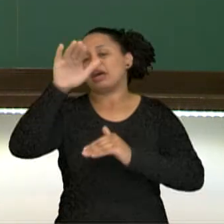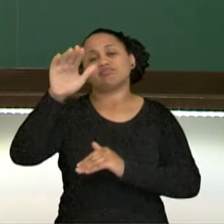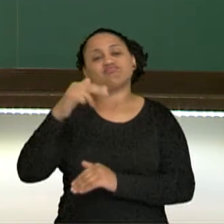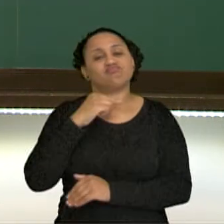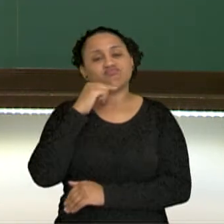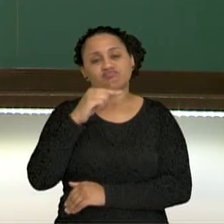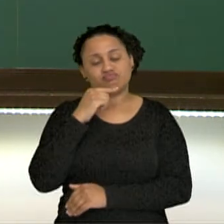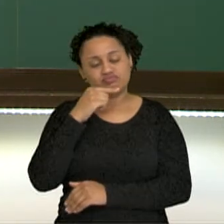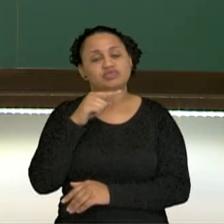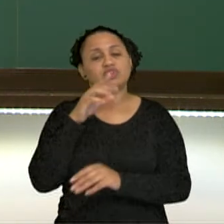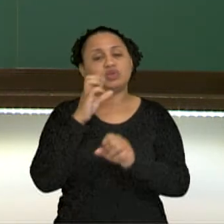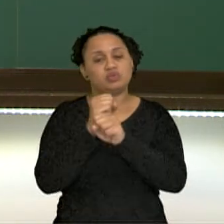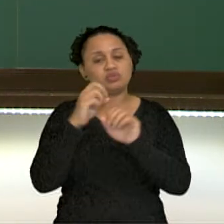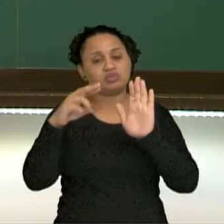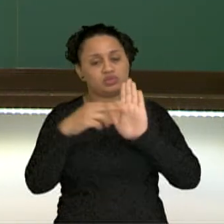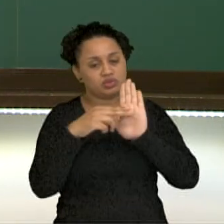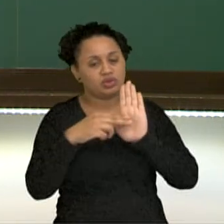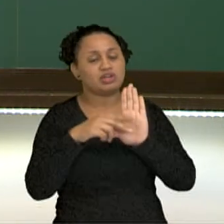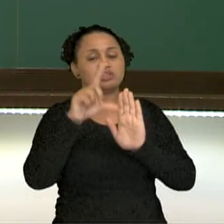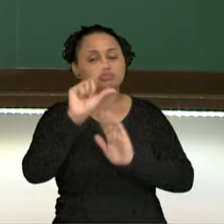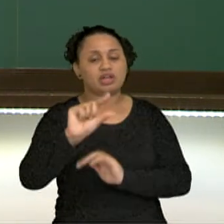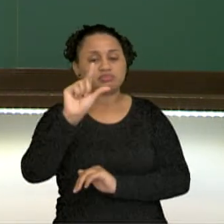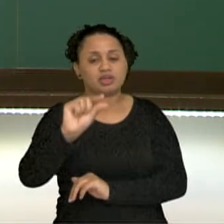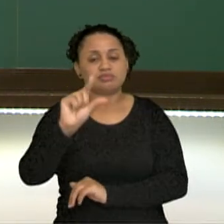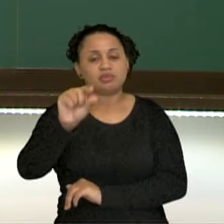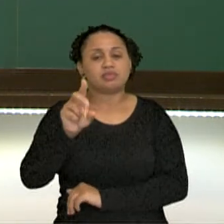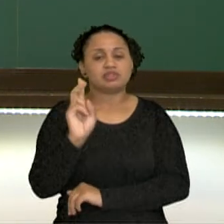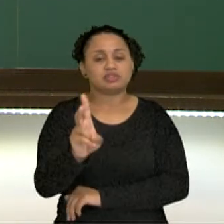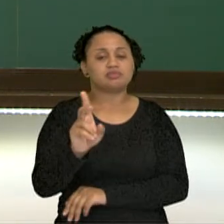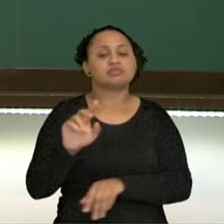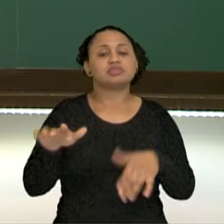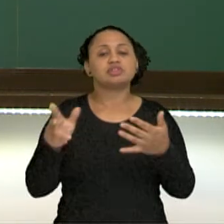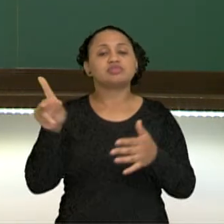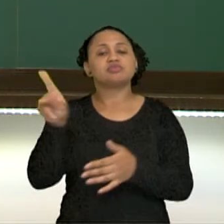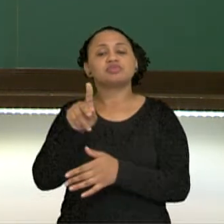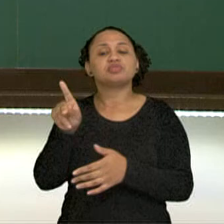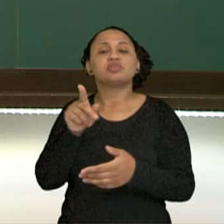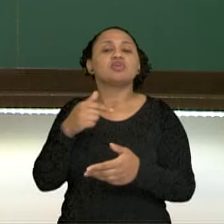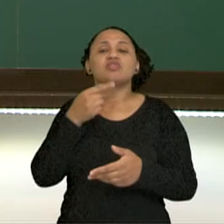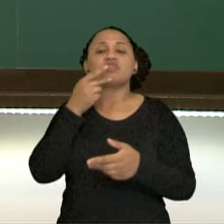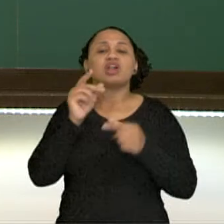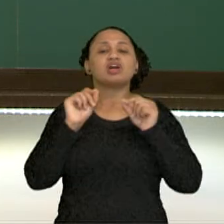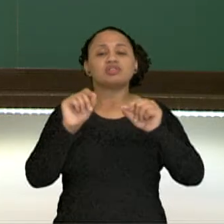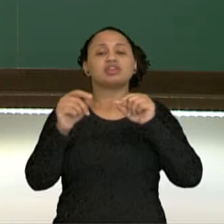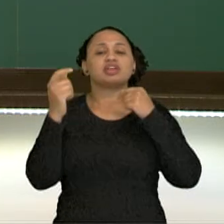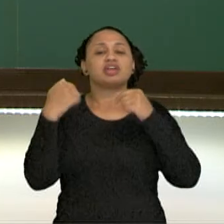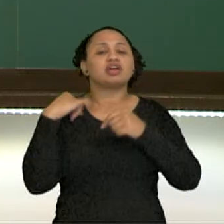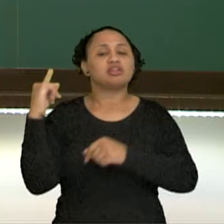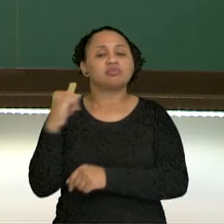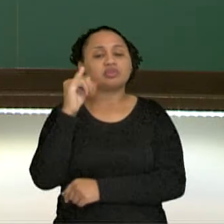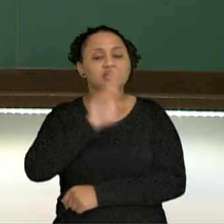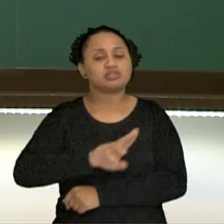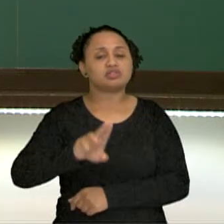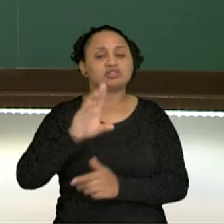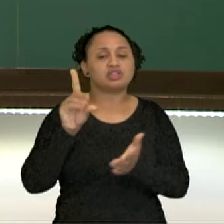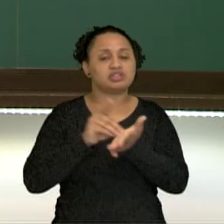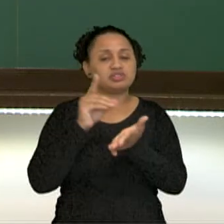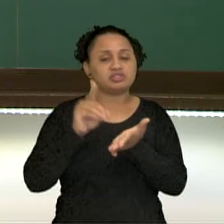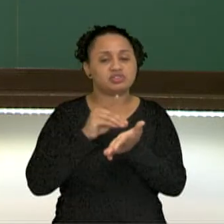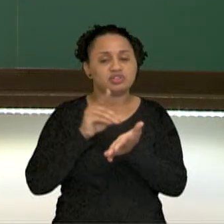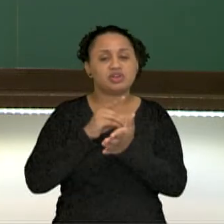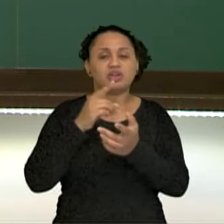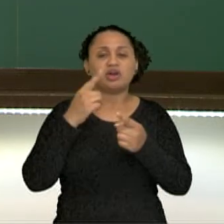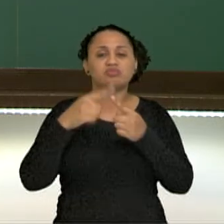notas baixas, e que a professora indicava a ela a utilização do dicionário, né, para o uso correto